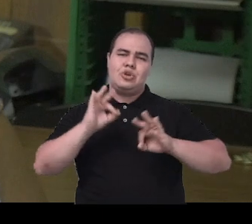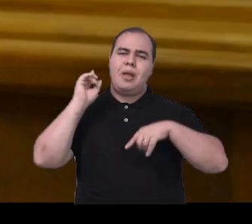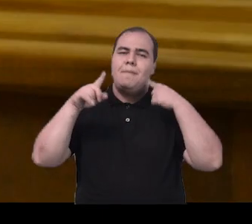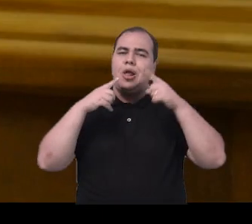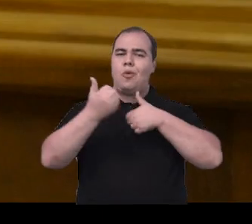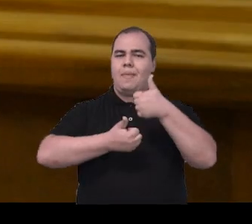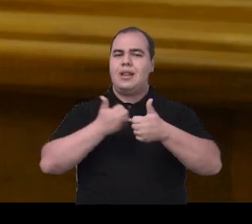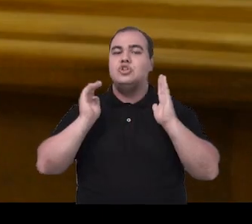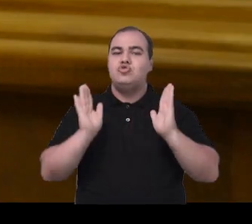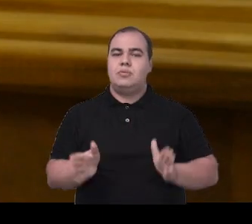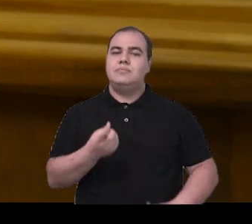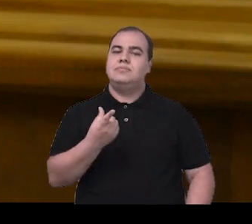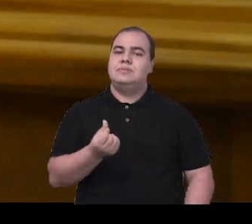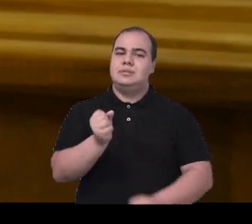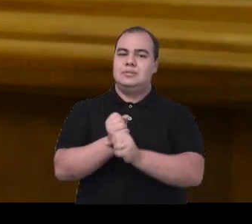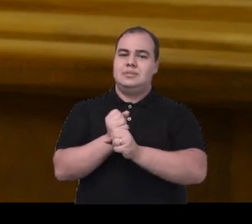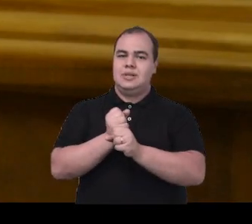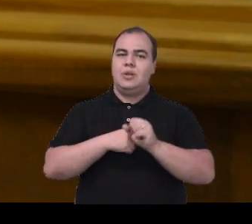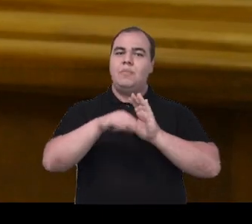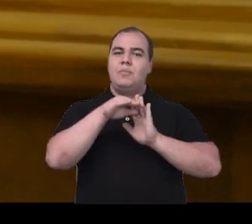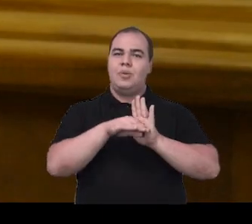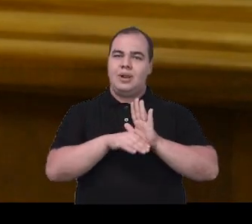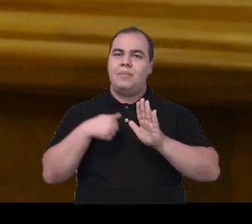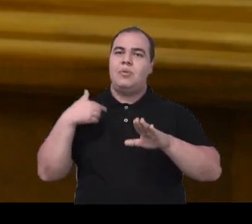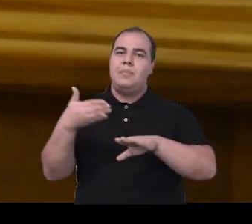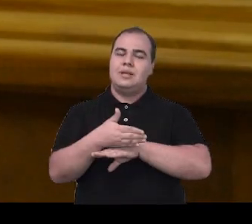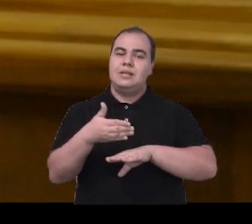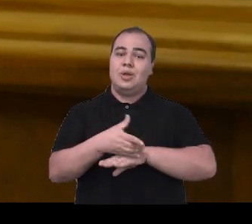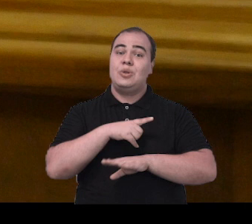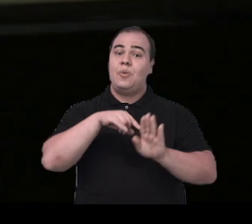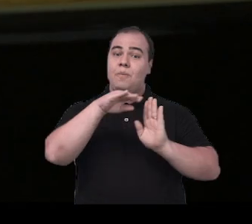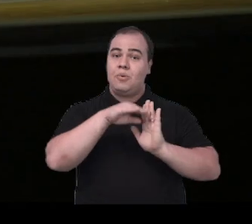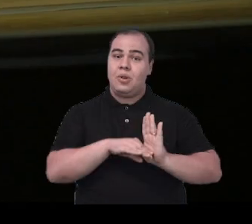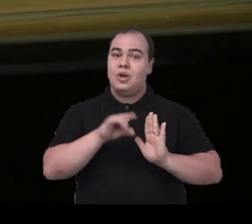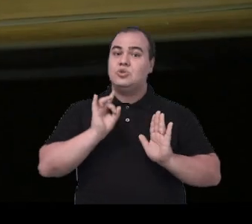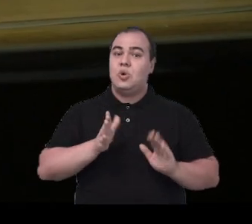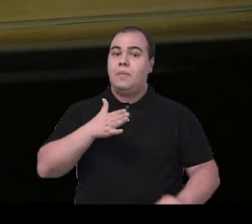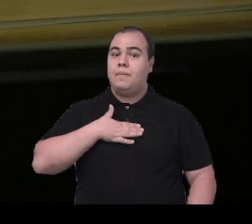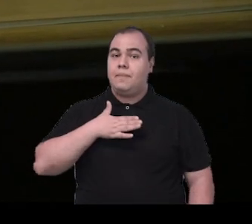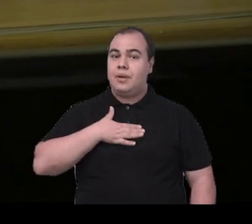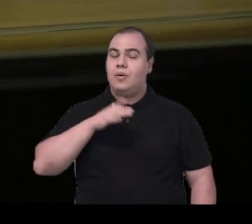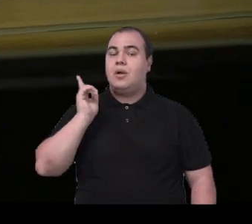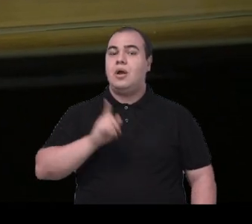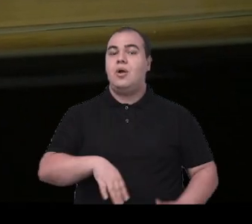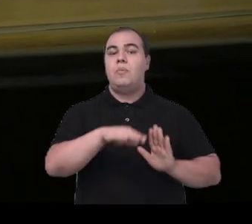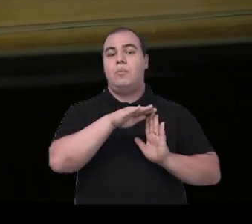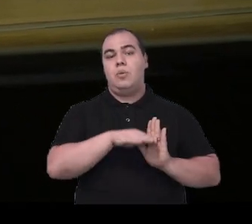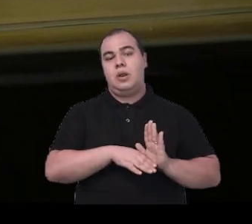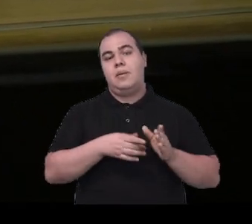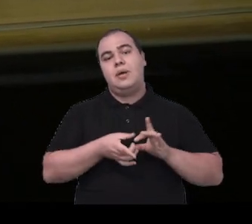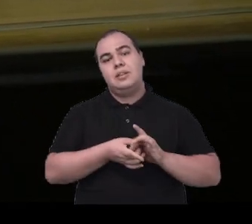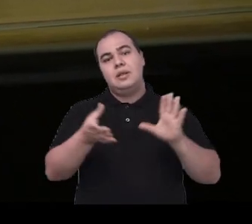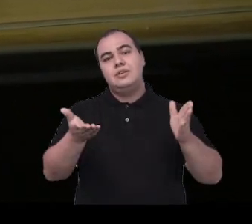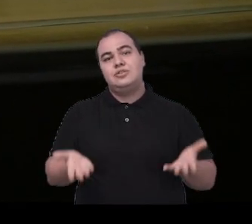do Maluco Beleza há 16 anos já. Participo do Maluco Beleza, mas tem um programa só meu, que é o programa de peso,